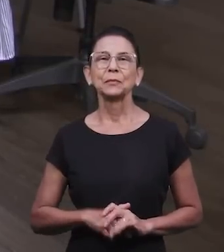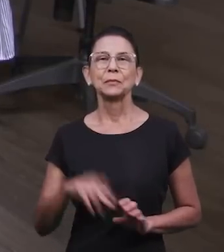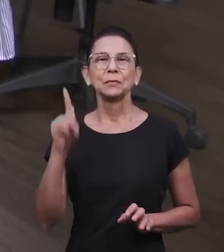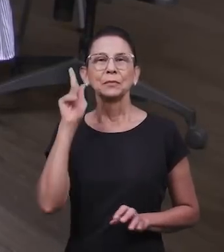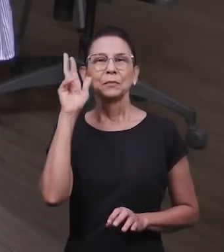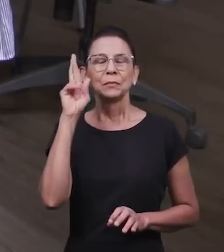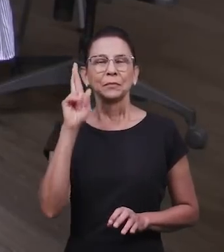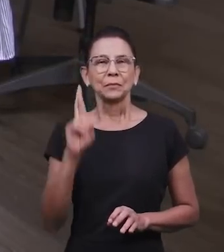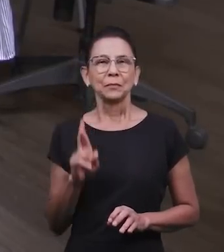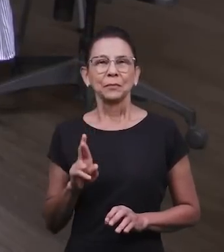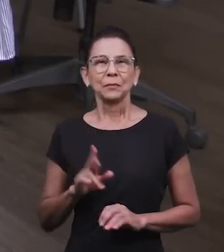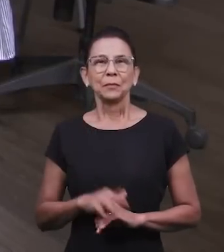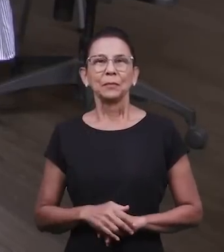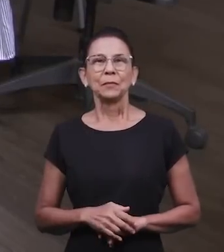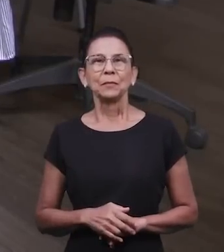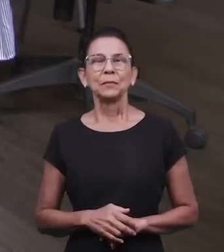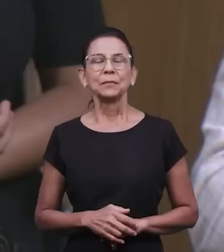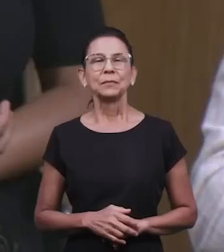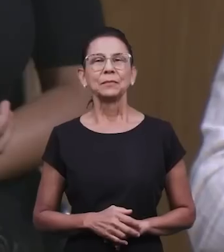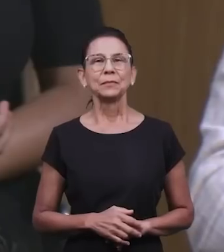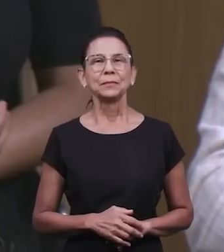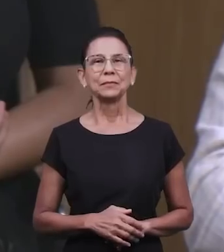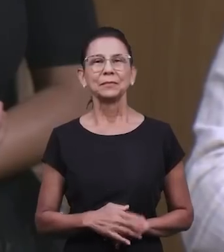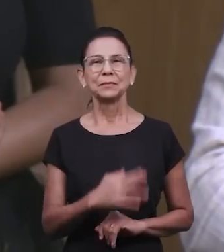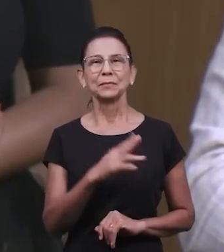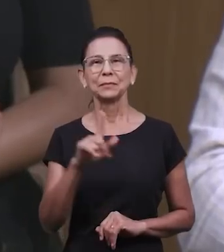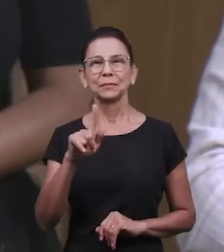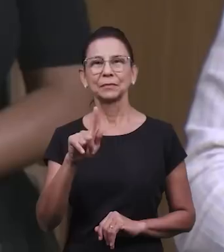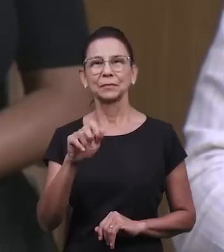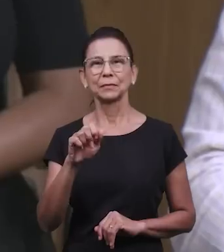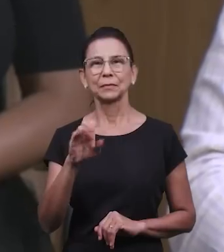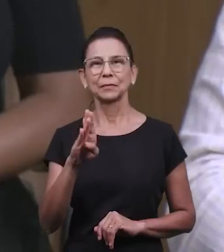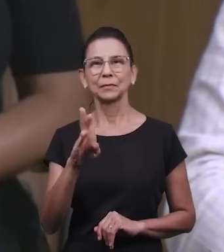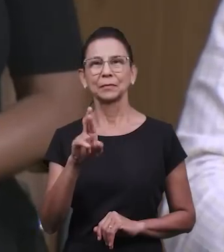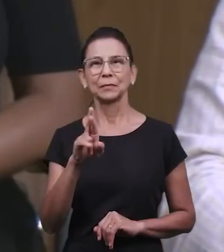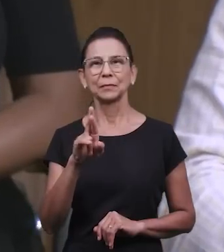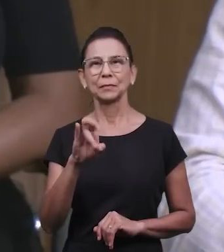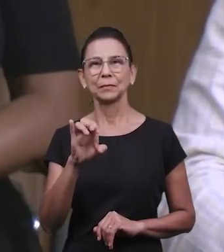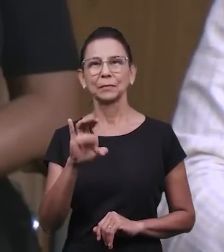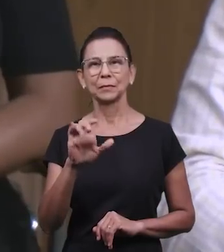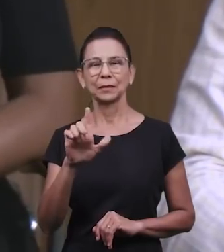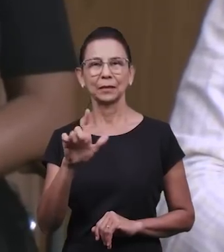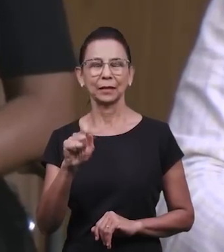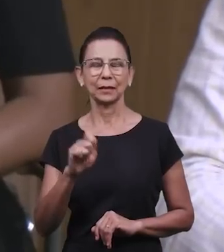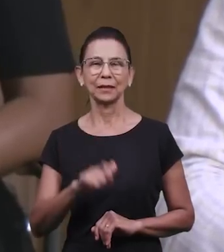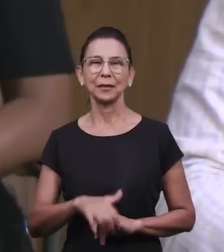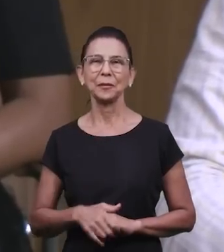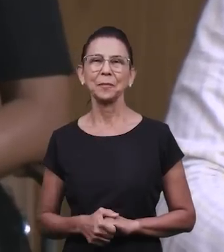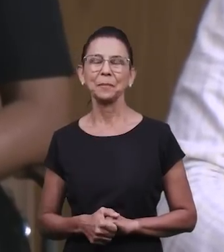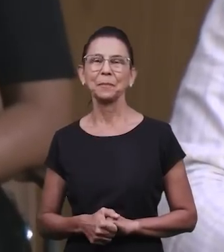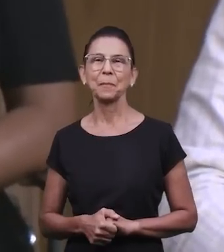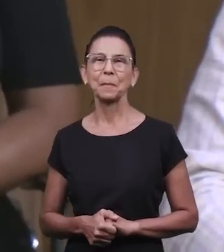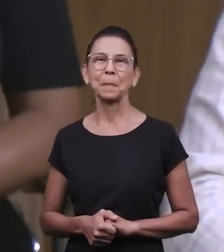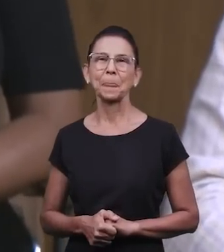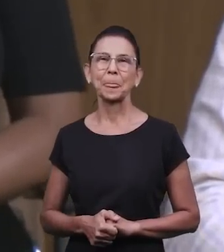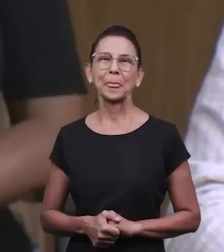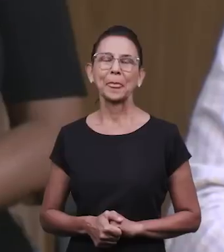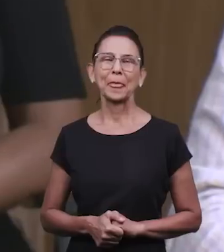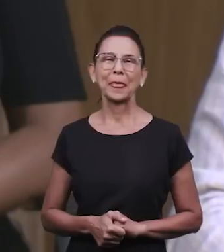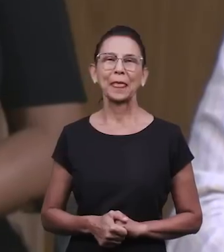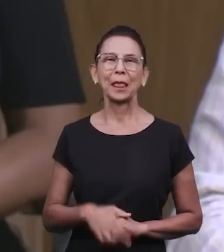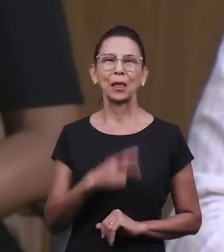Senhor. Meu nome é Gabriela Freisleben. Eu sou de Afonso Cláudio, da Igreja Afonso Cláudio I, do Ministério do Pastor Jefferson